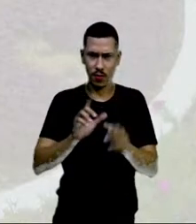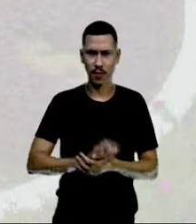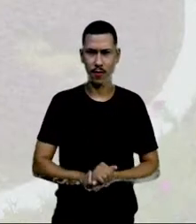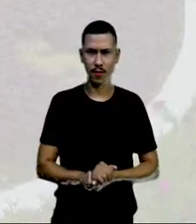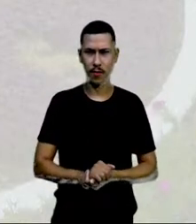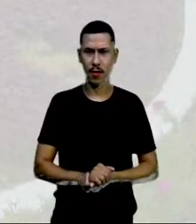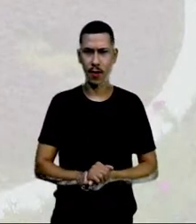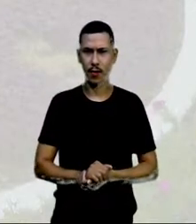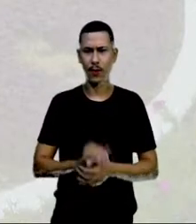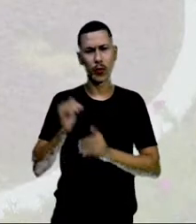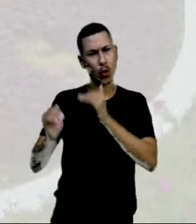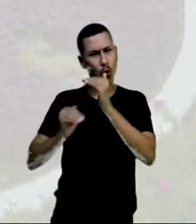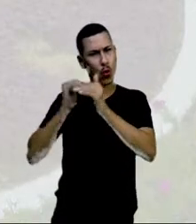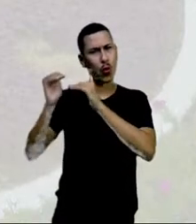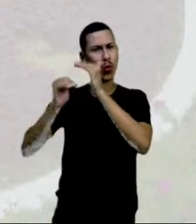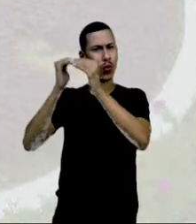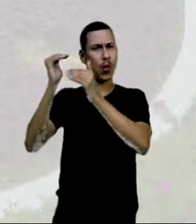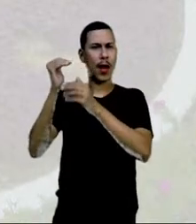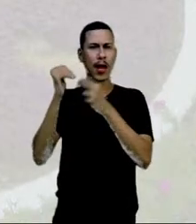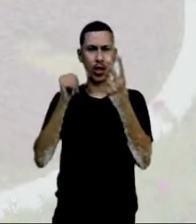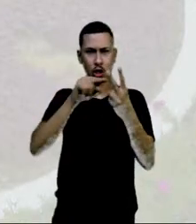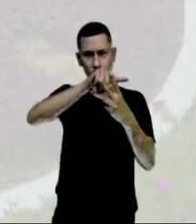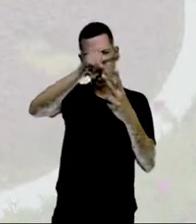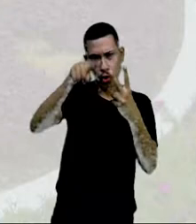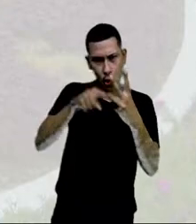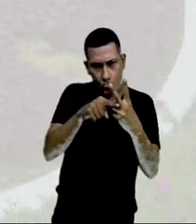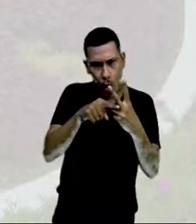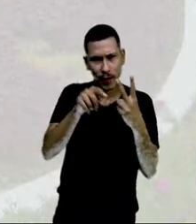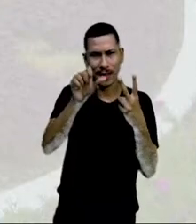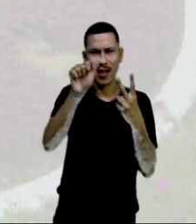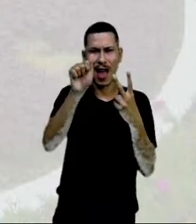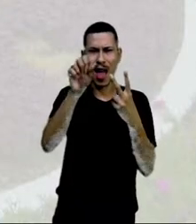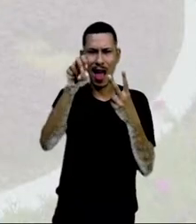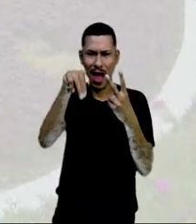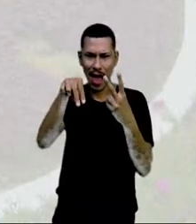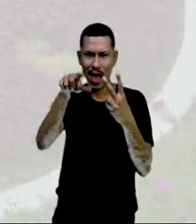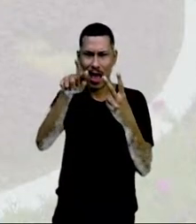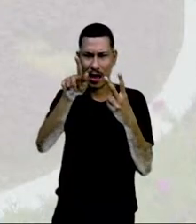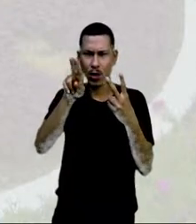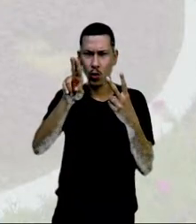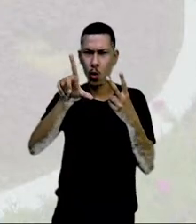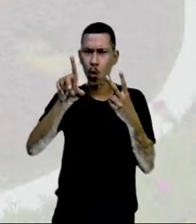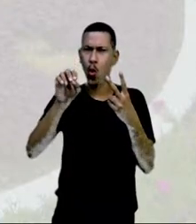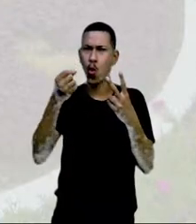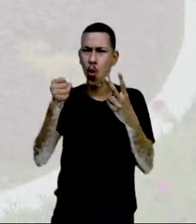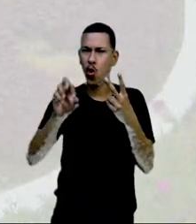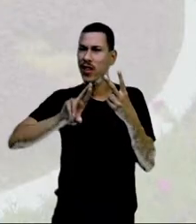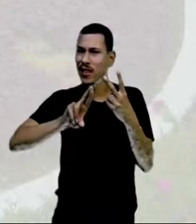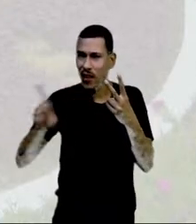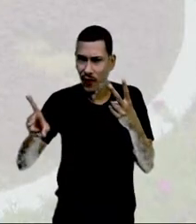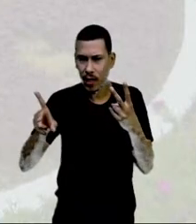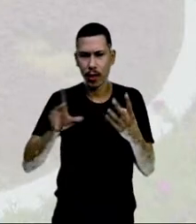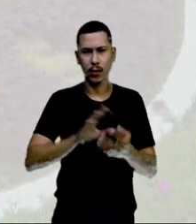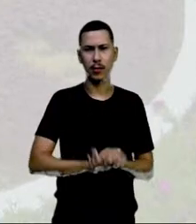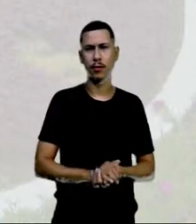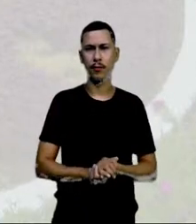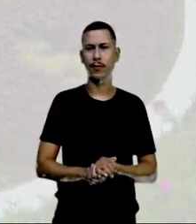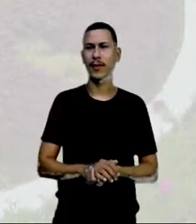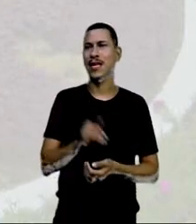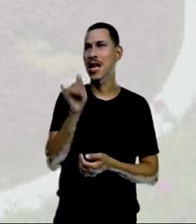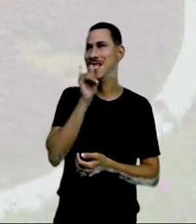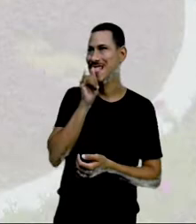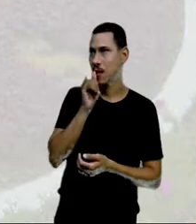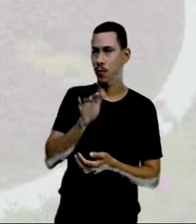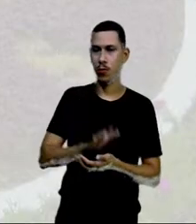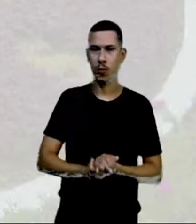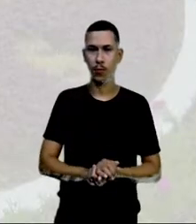gente tem a construção de dois ângulos diferentes. Professor, como assim dois? Pois é. Pensa que a partir